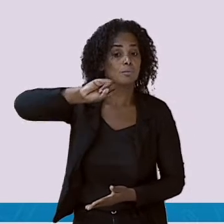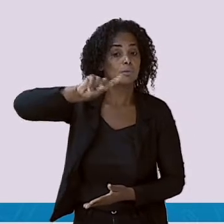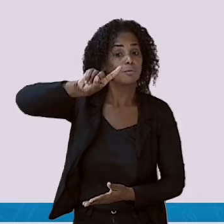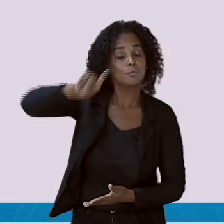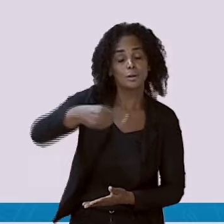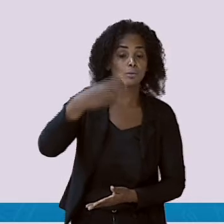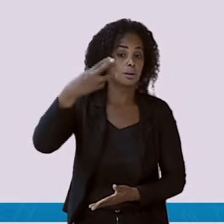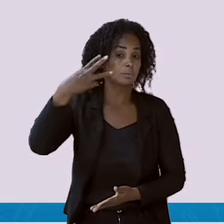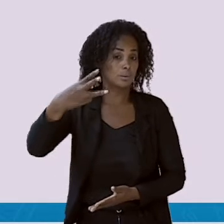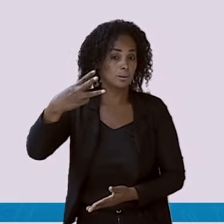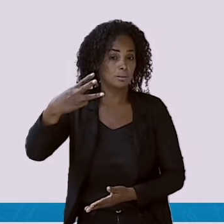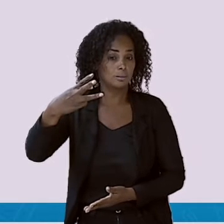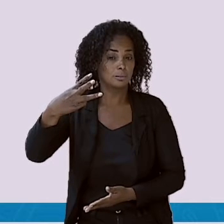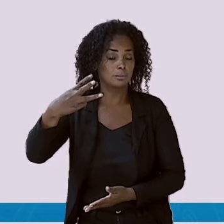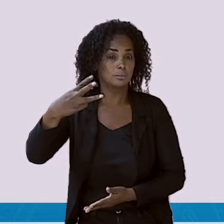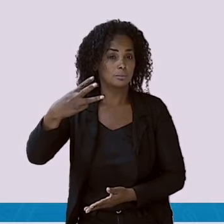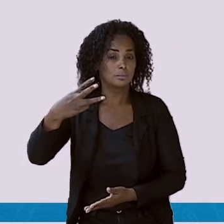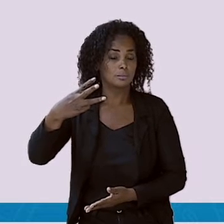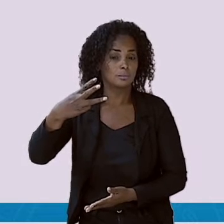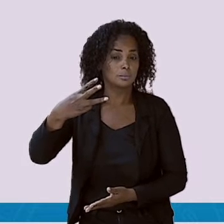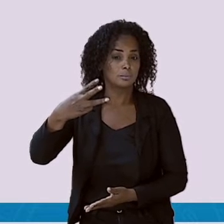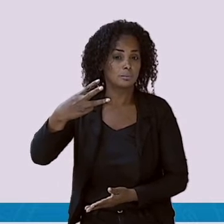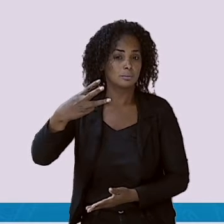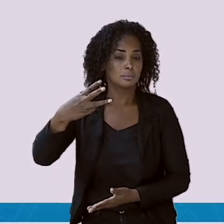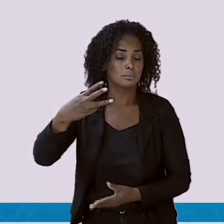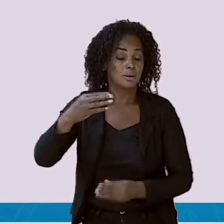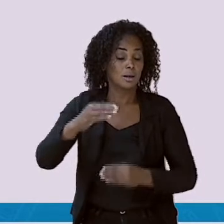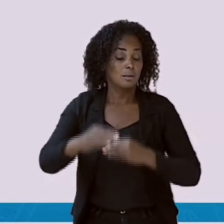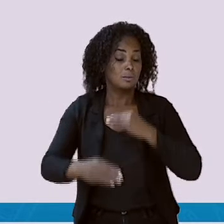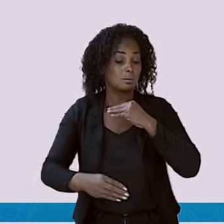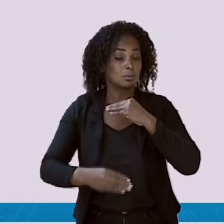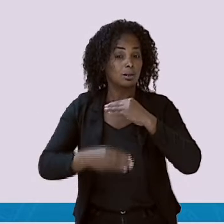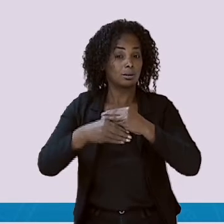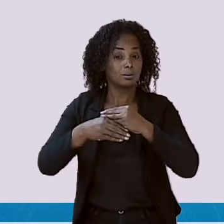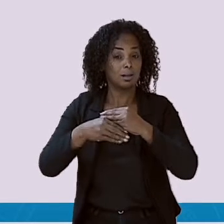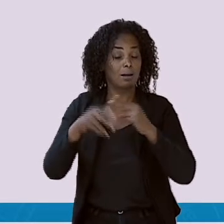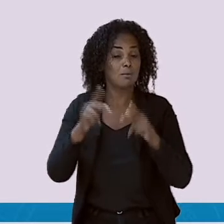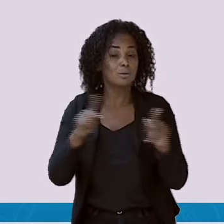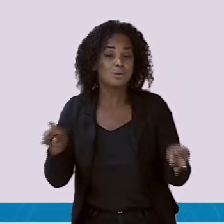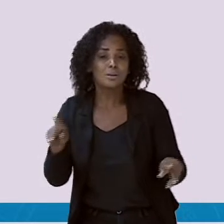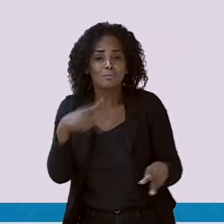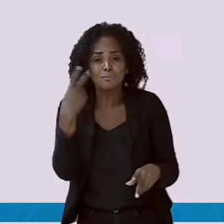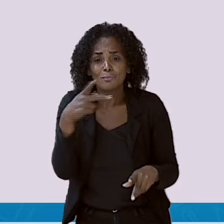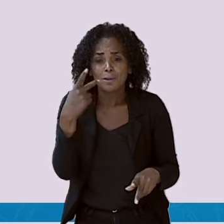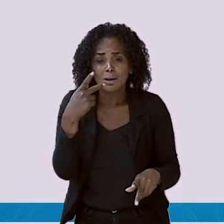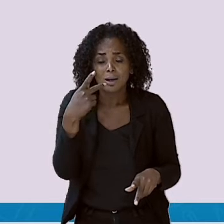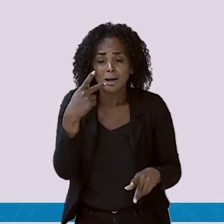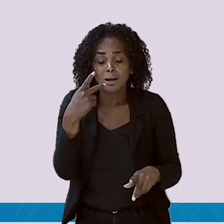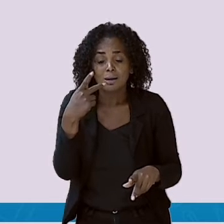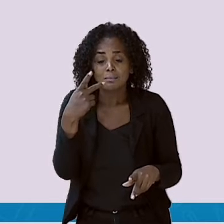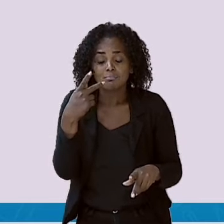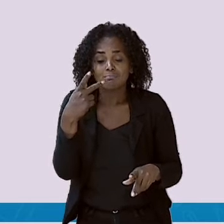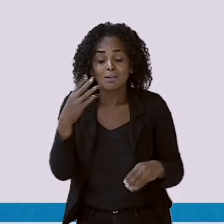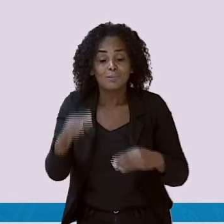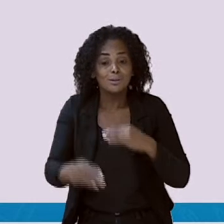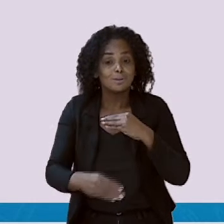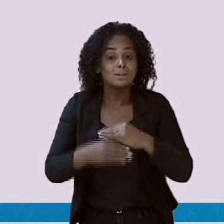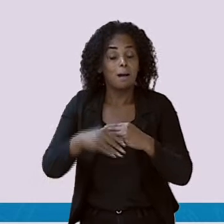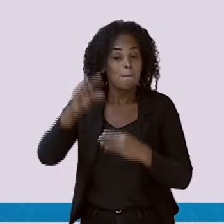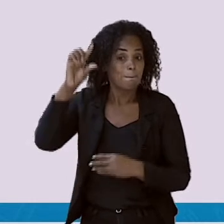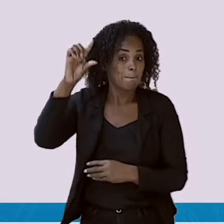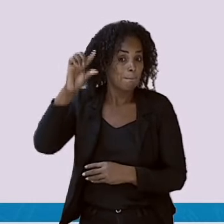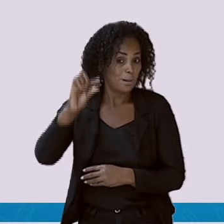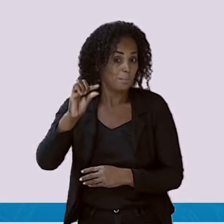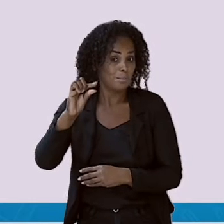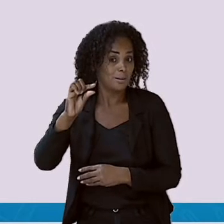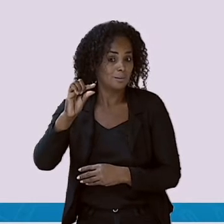9,3 e a professora falar com você que ela vai arredondar a sua nota, ela vai arredondar para menos, tá? Então, você